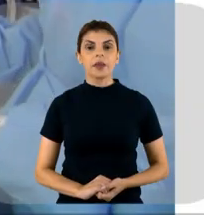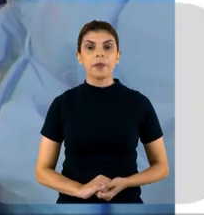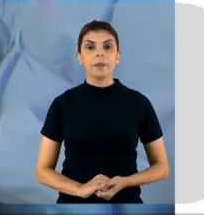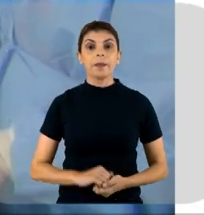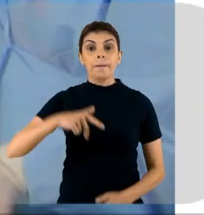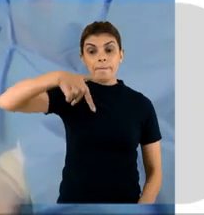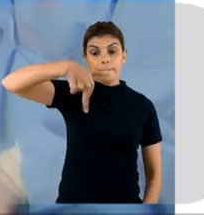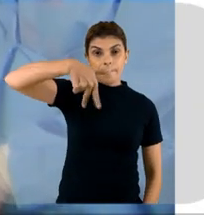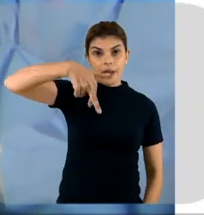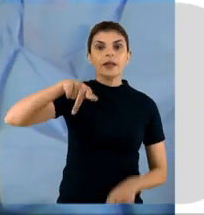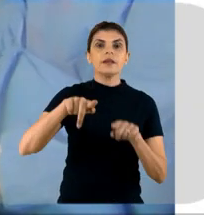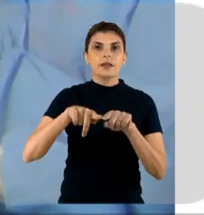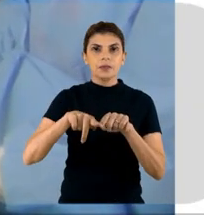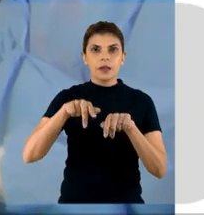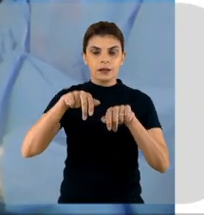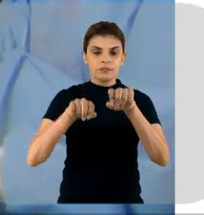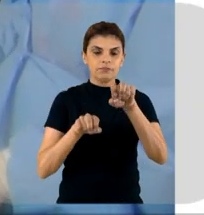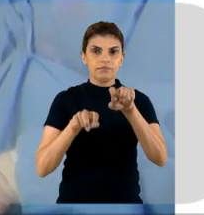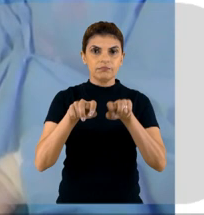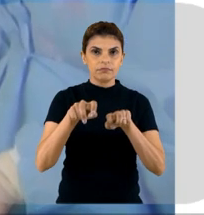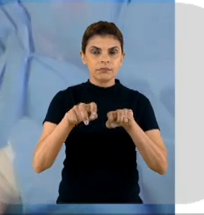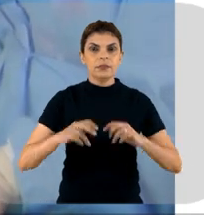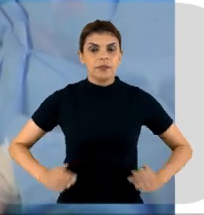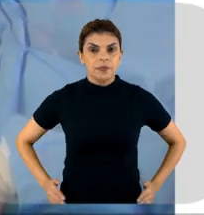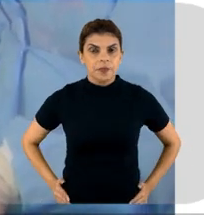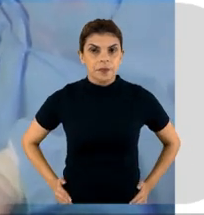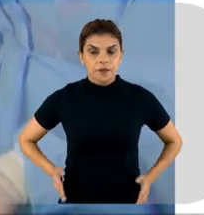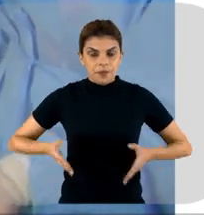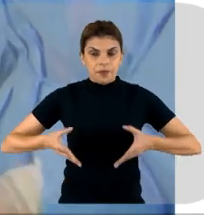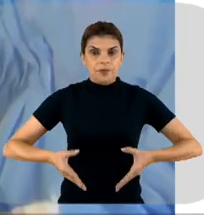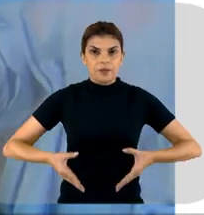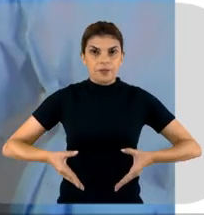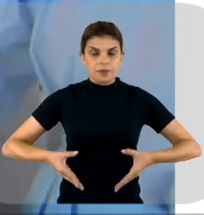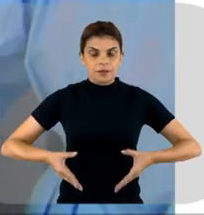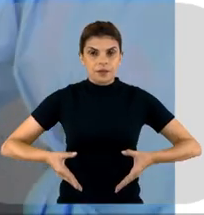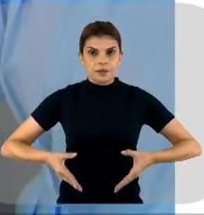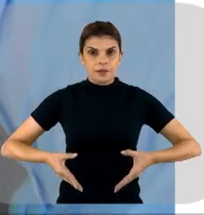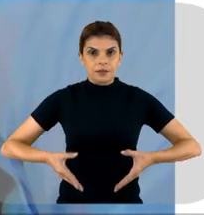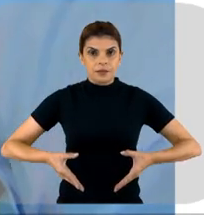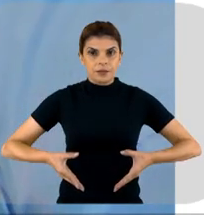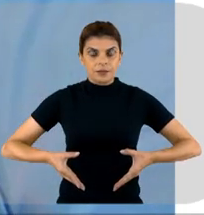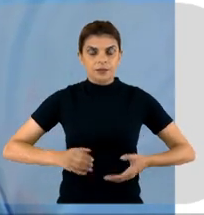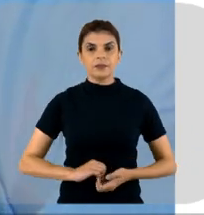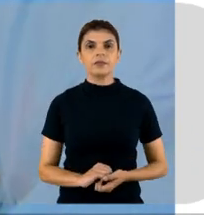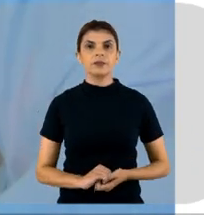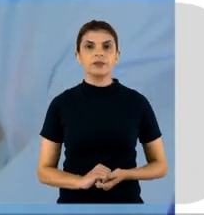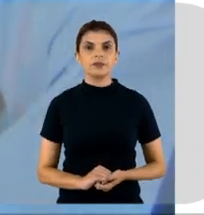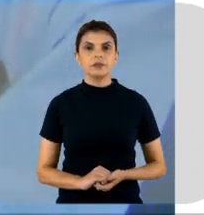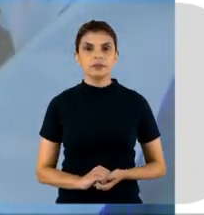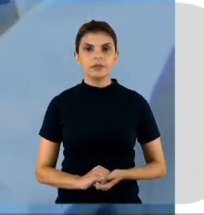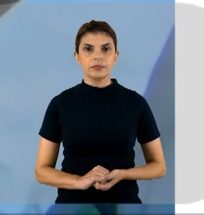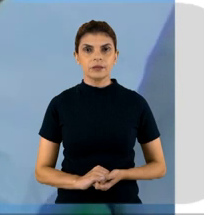A perna também pode ser semi-fletida e a pelve colocada em rotação.